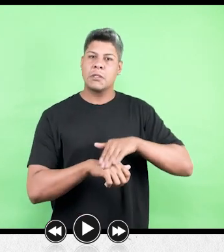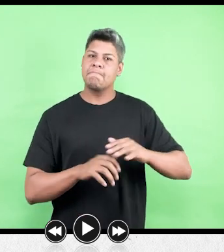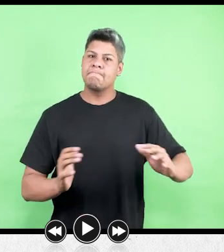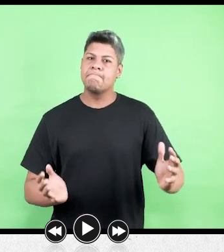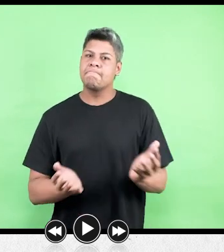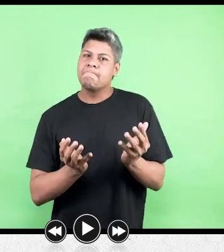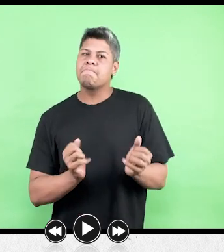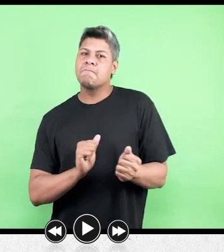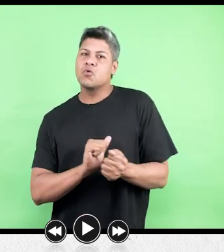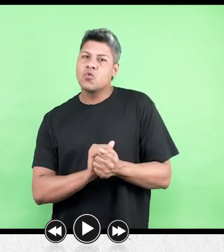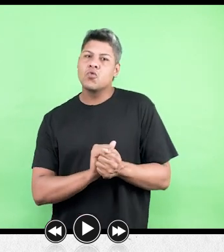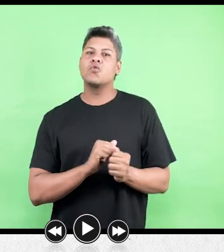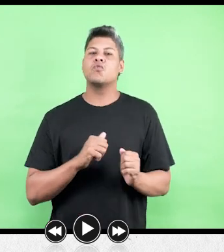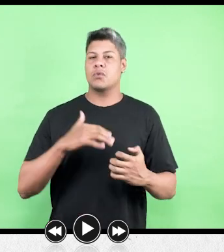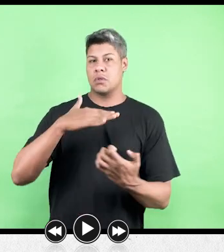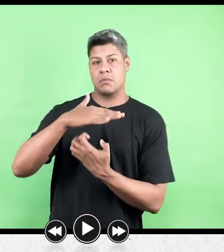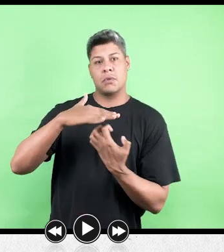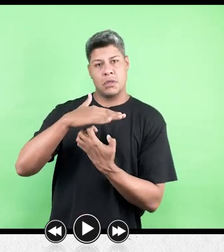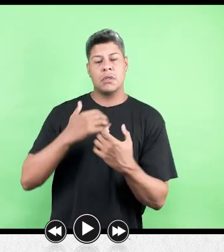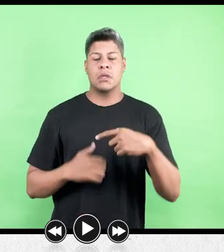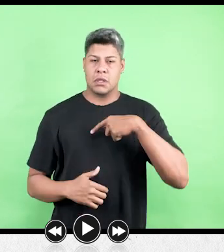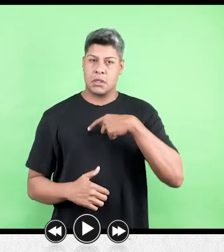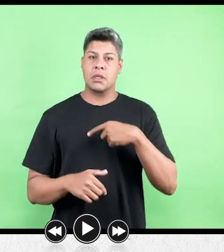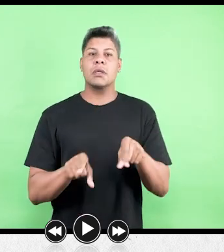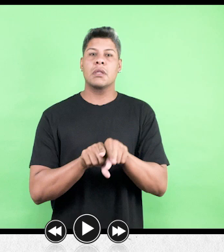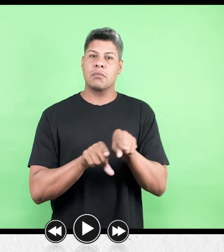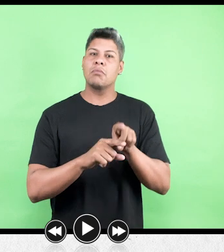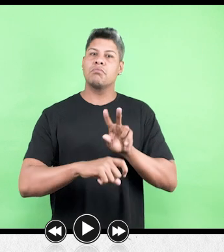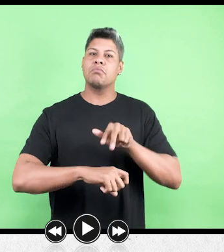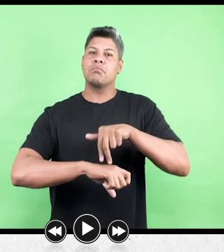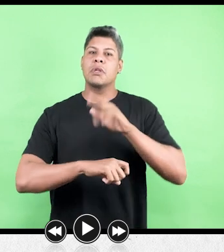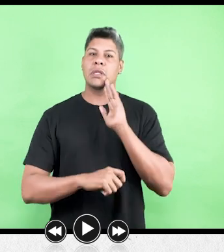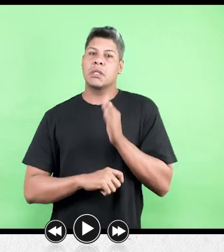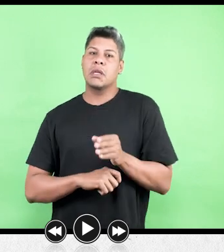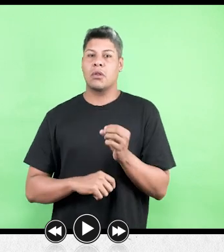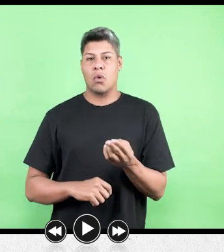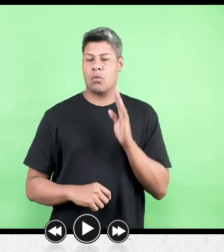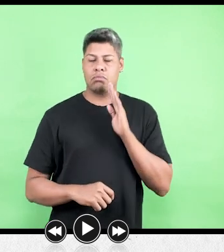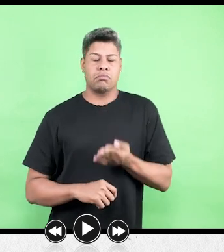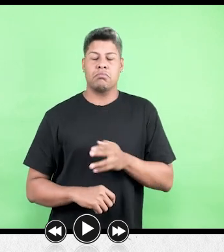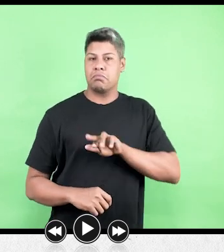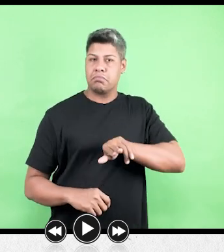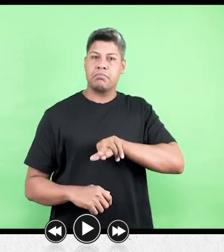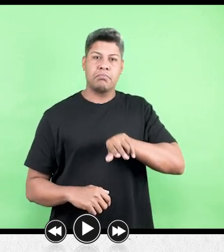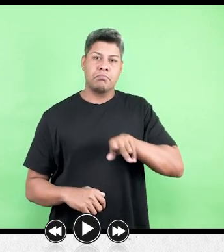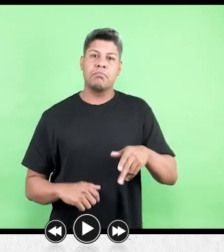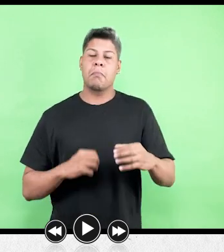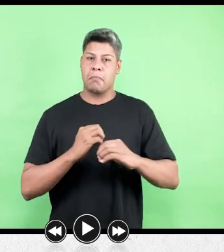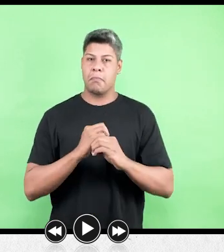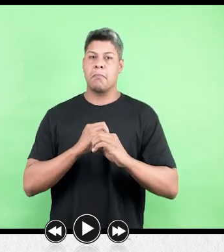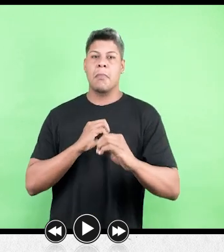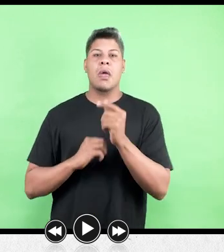com outras entidades, outros órgãos que possuem também atuação, seja direta ou indireta, no setor de saneamento básico, como,